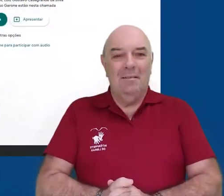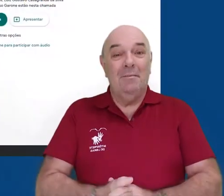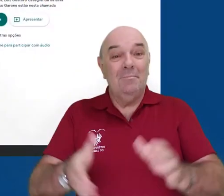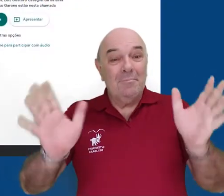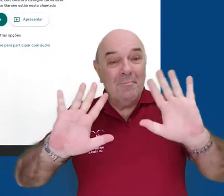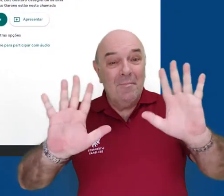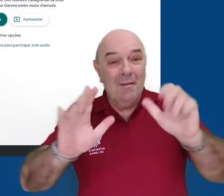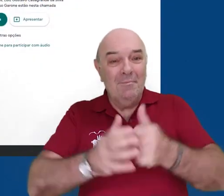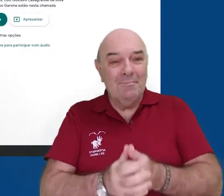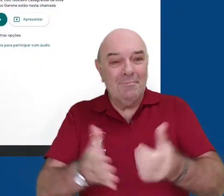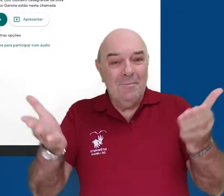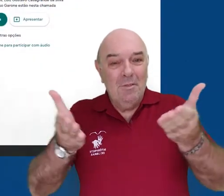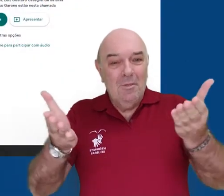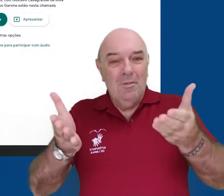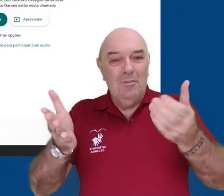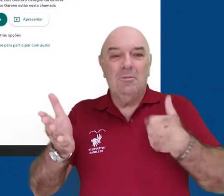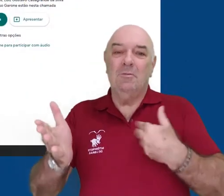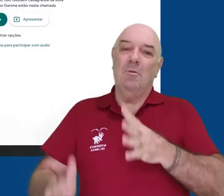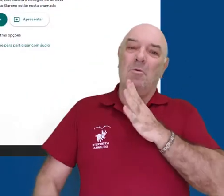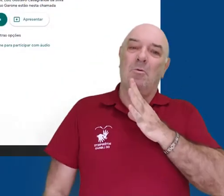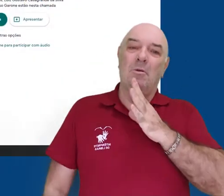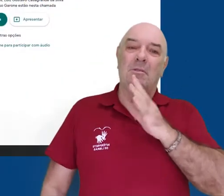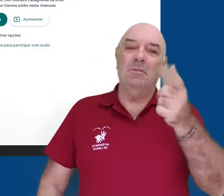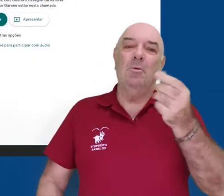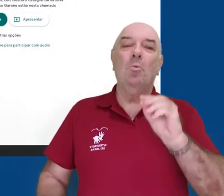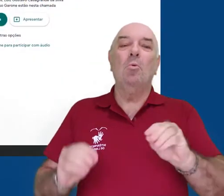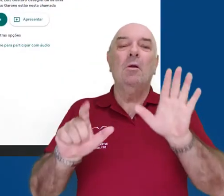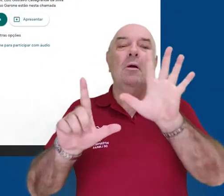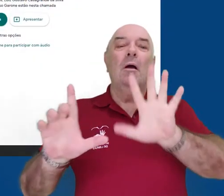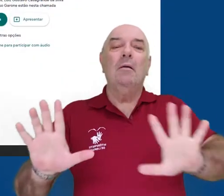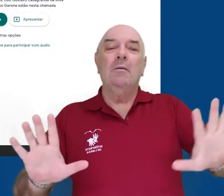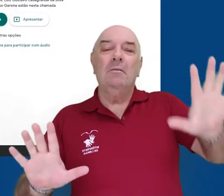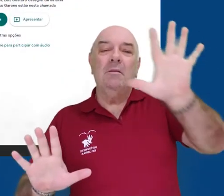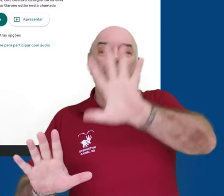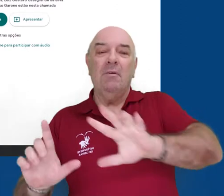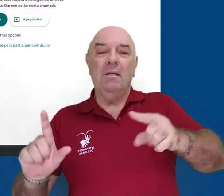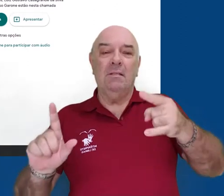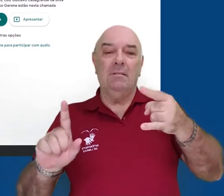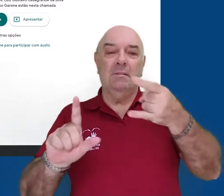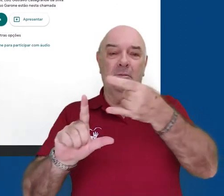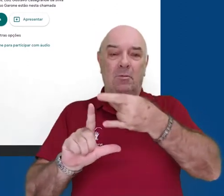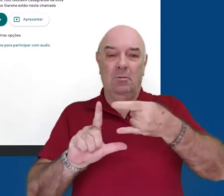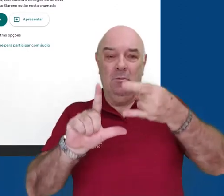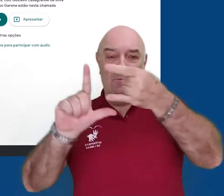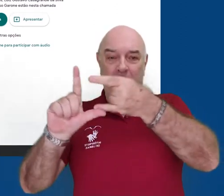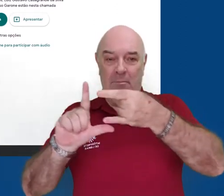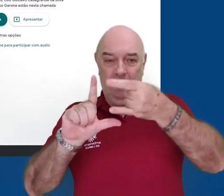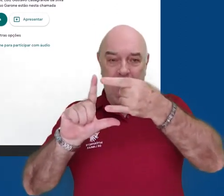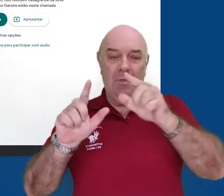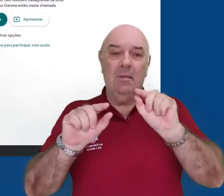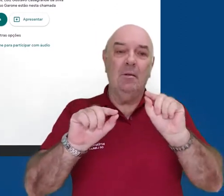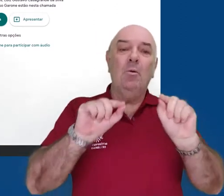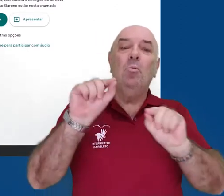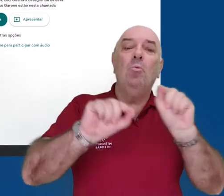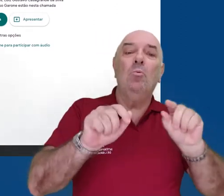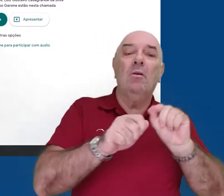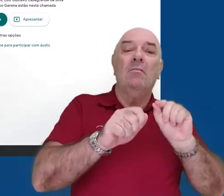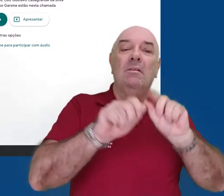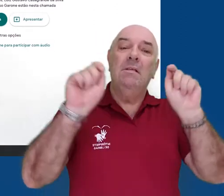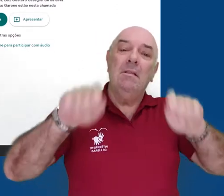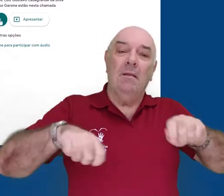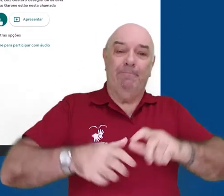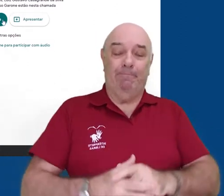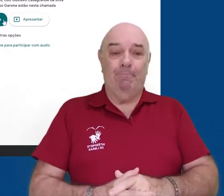Olá! Hoje vamos conhecer a interface do Google Meet e ações que podemos realizar durante a reunião.